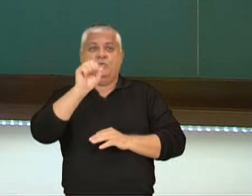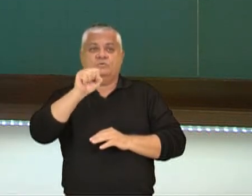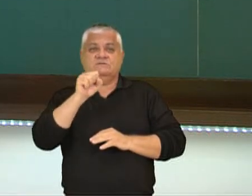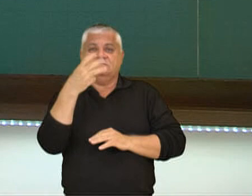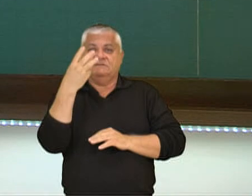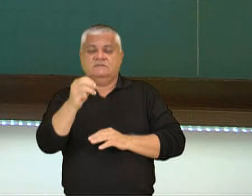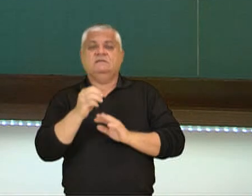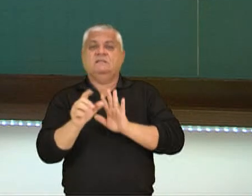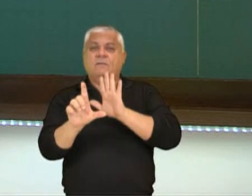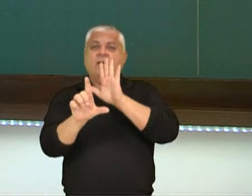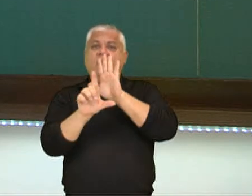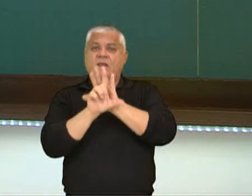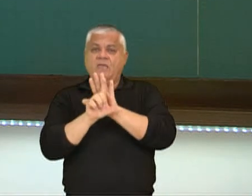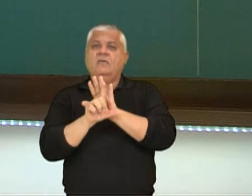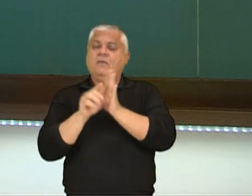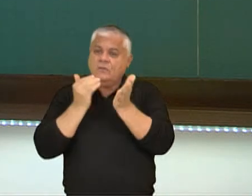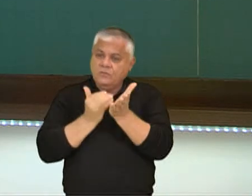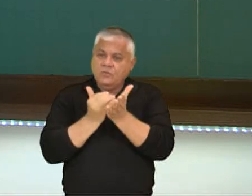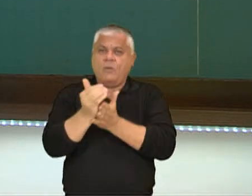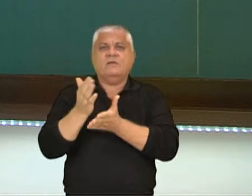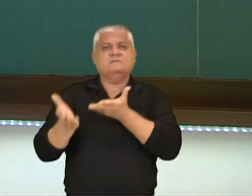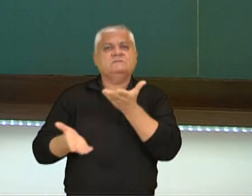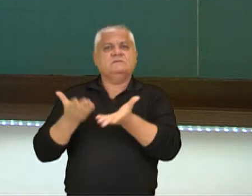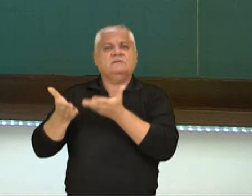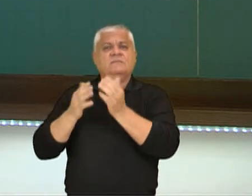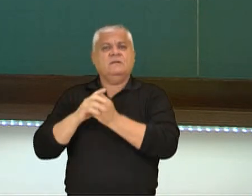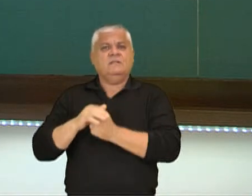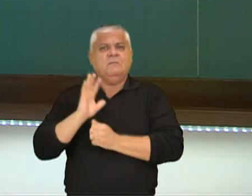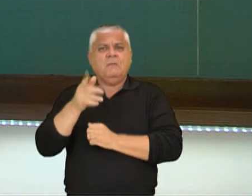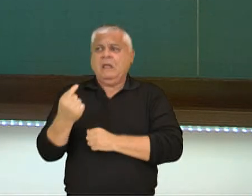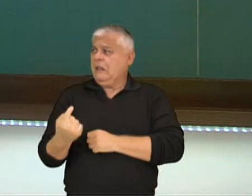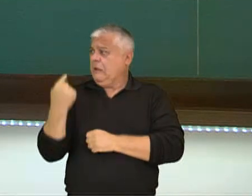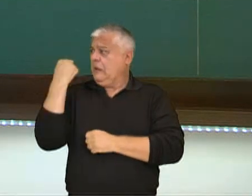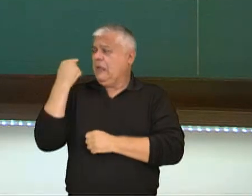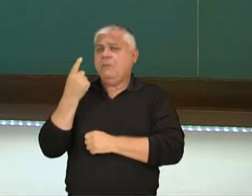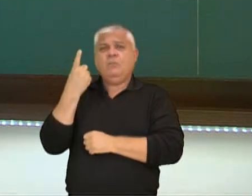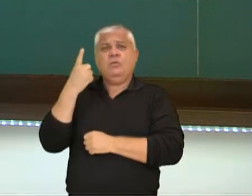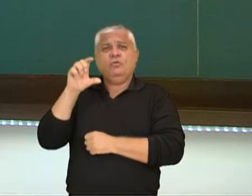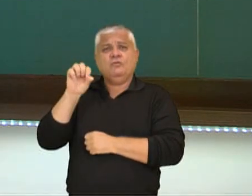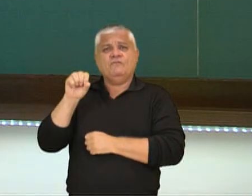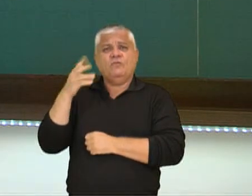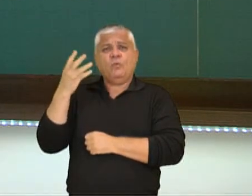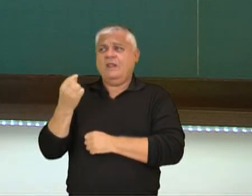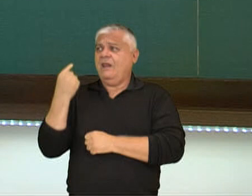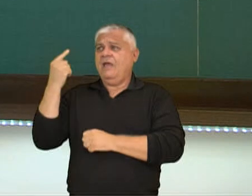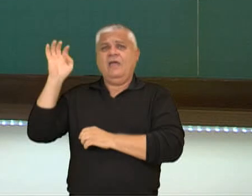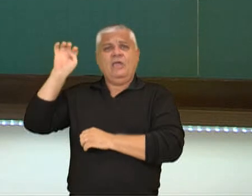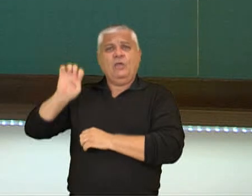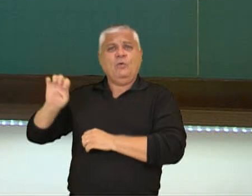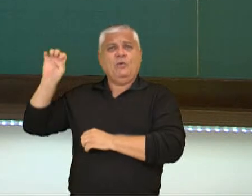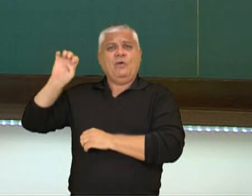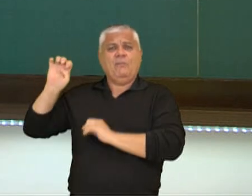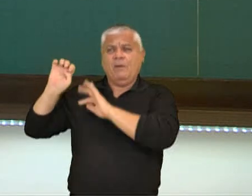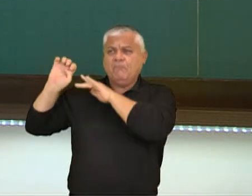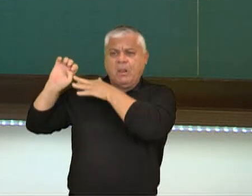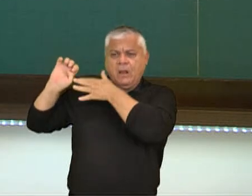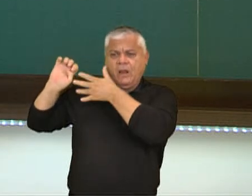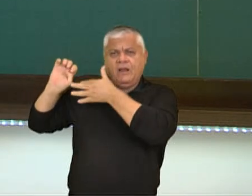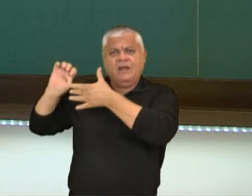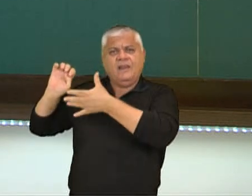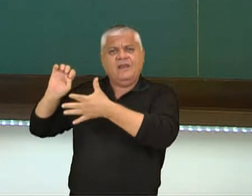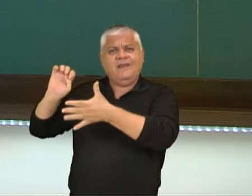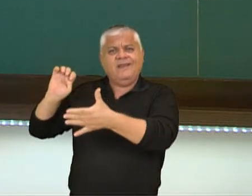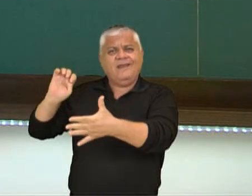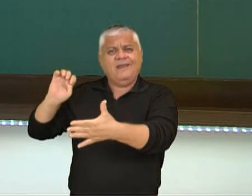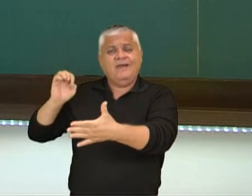13.830. Então, só em 2019, veja quanto tempo, surge na década de 40, lá na Europa, chega no Brasil na década de 80, e só agora